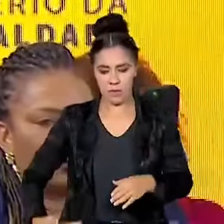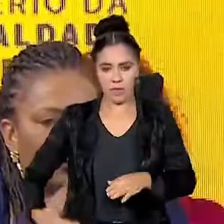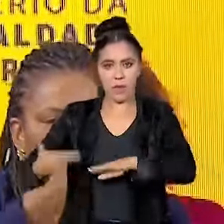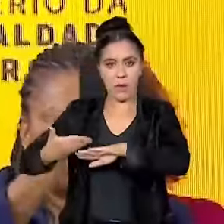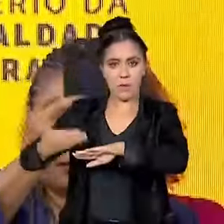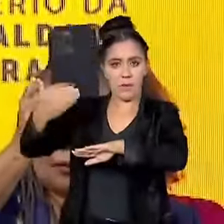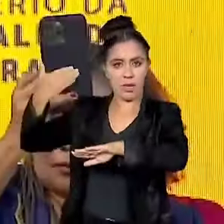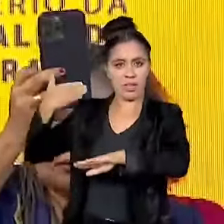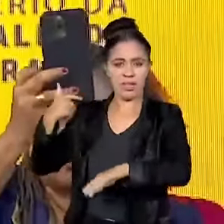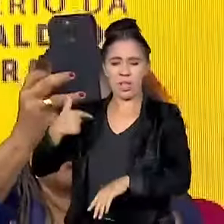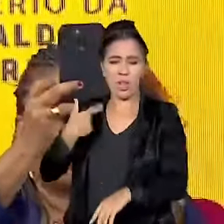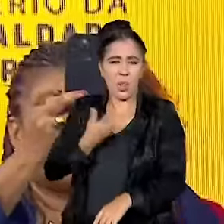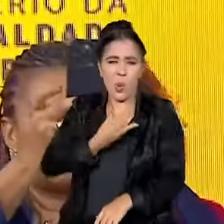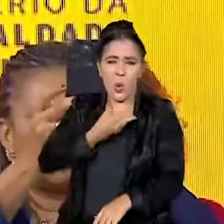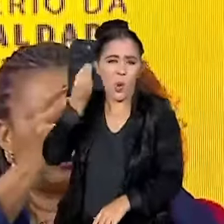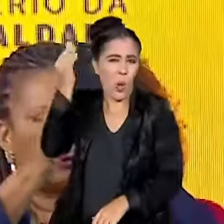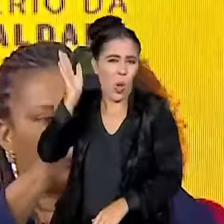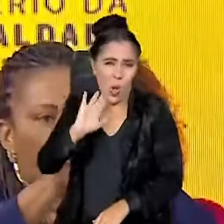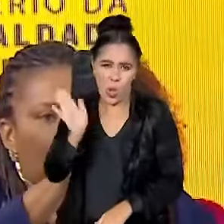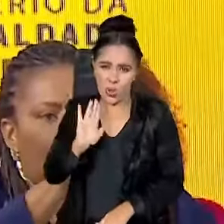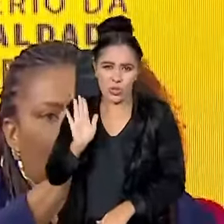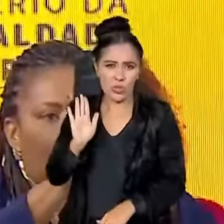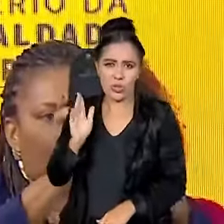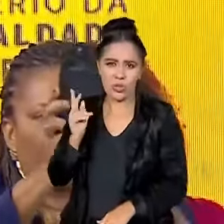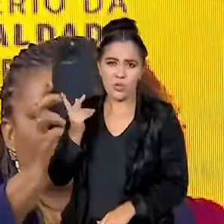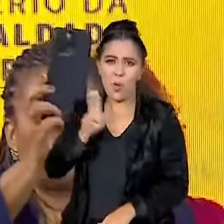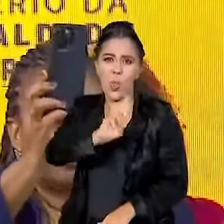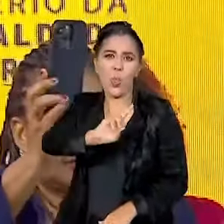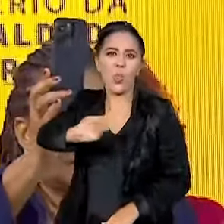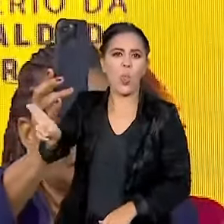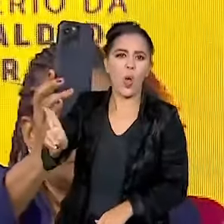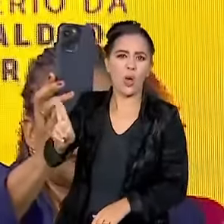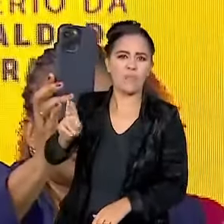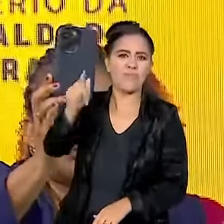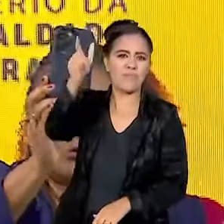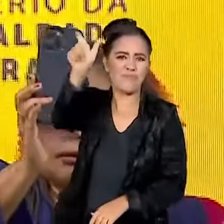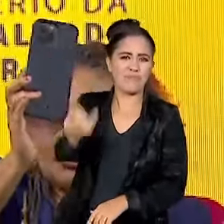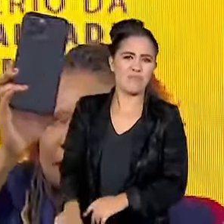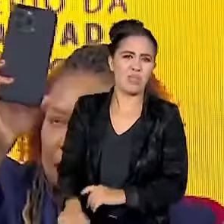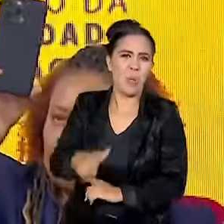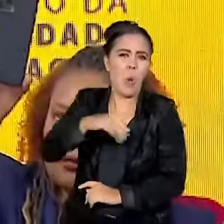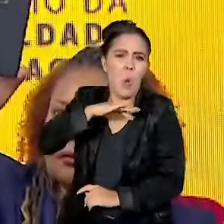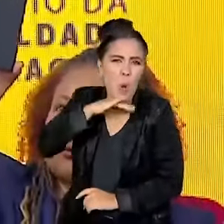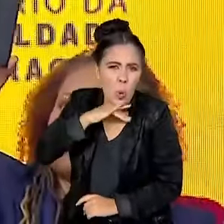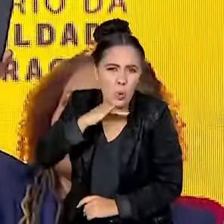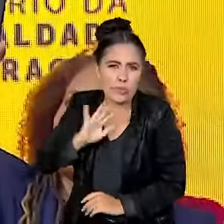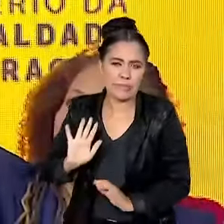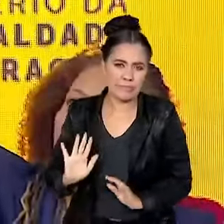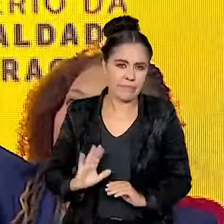eu não gosto nem de nominar o inominável coisa ruim,